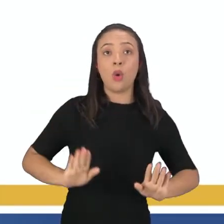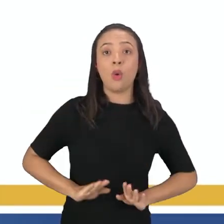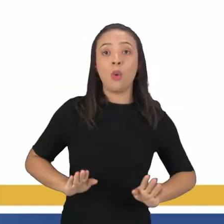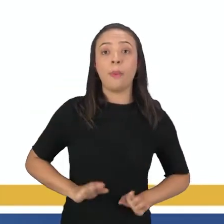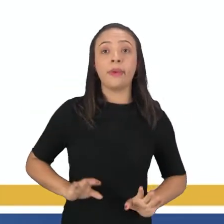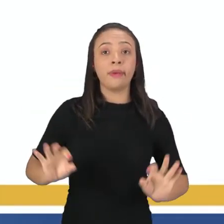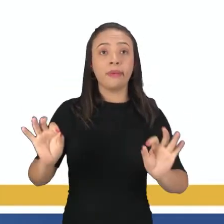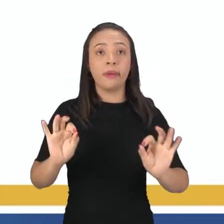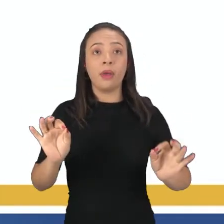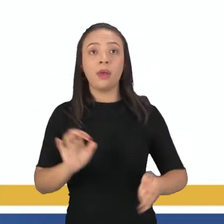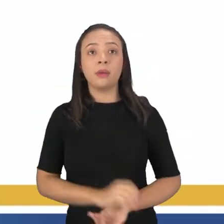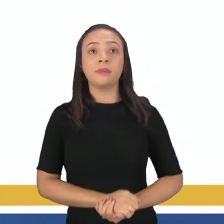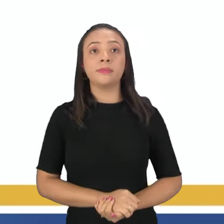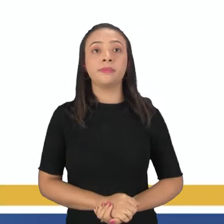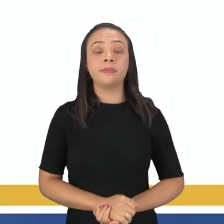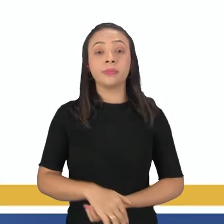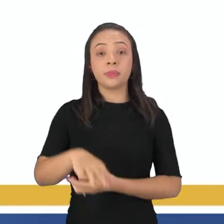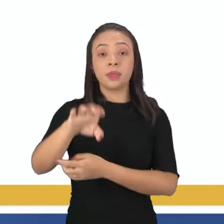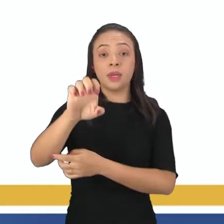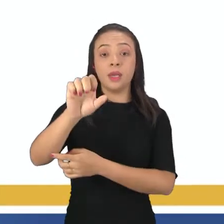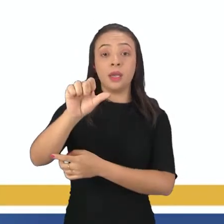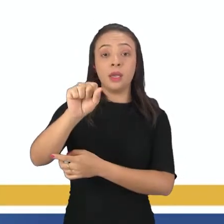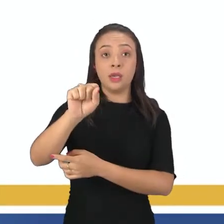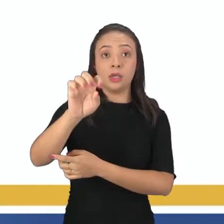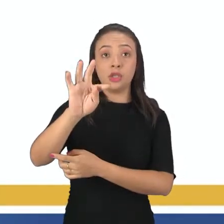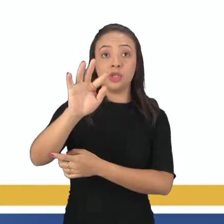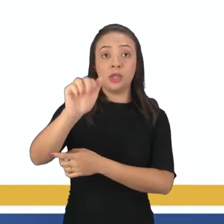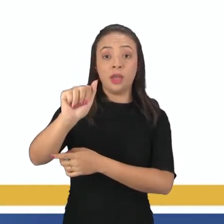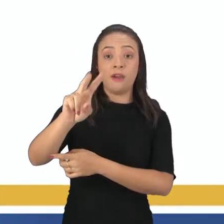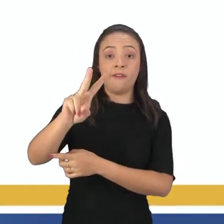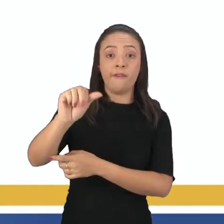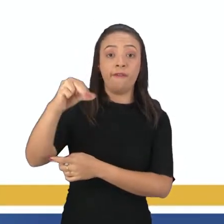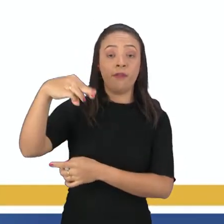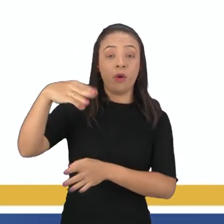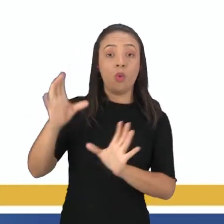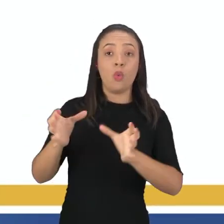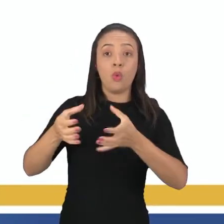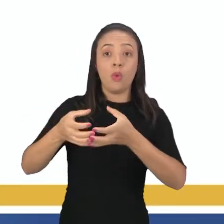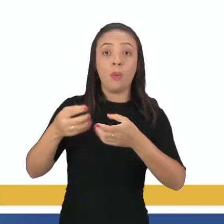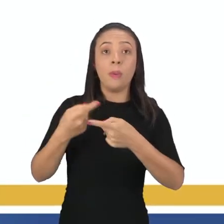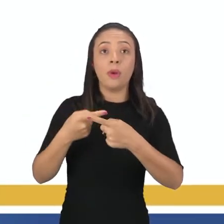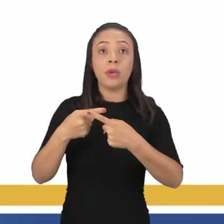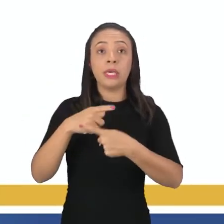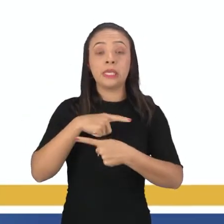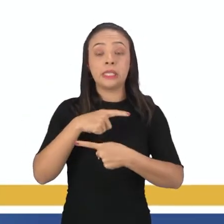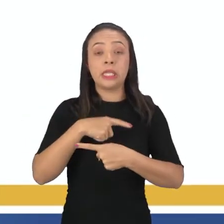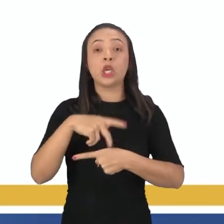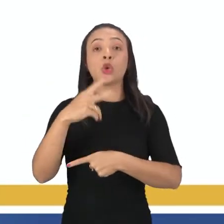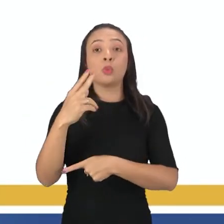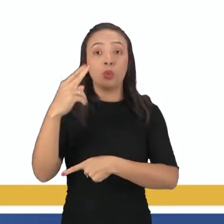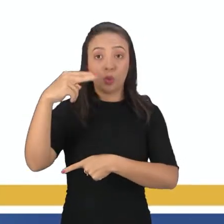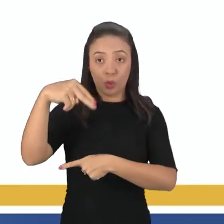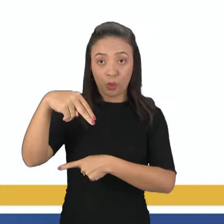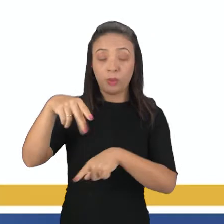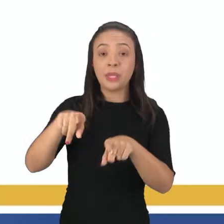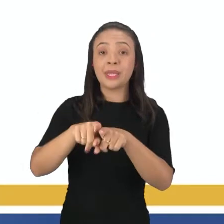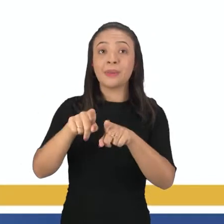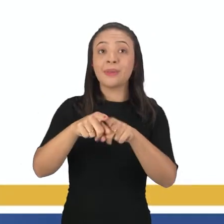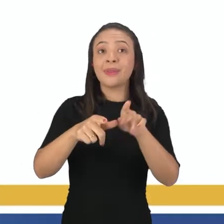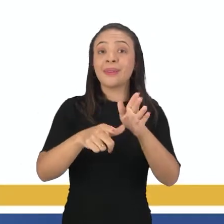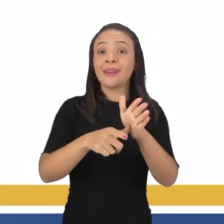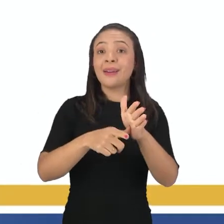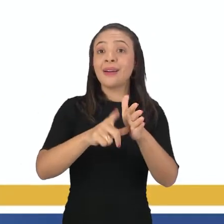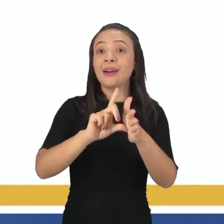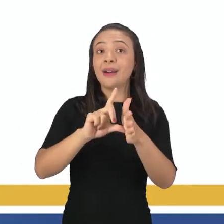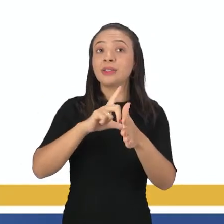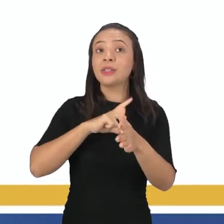verbo está. O estavam está no plural, por quê? Porque ele tem um pronome relativo e antes do pronome